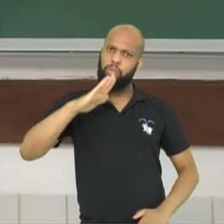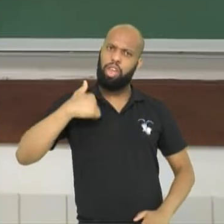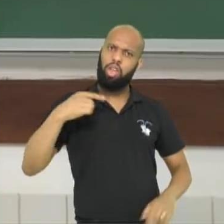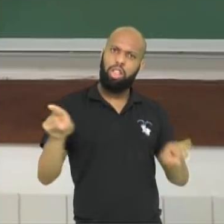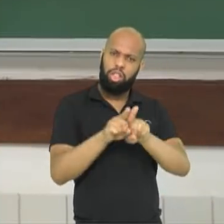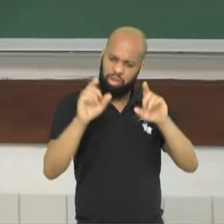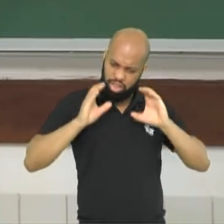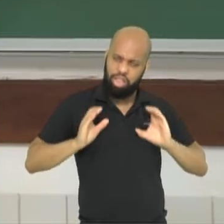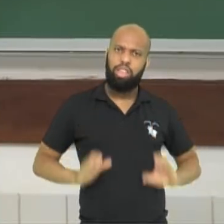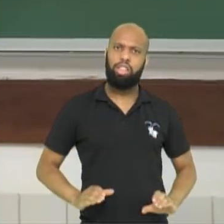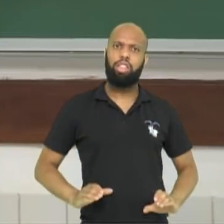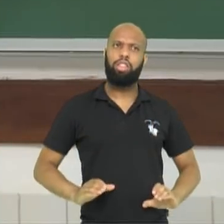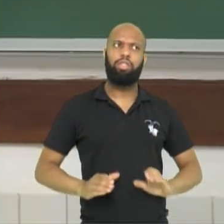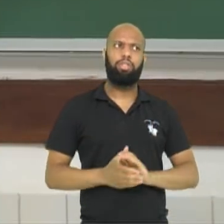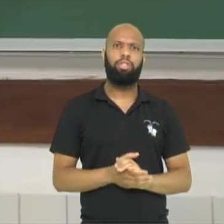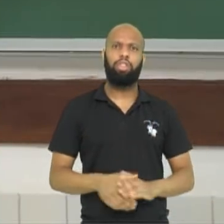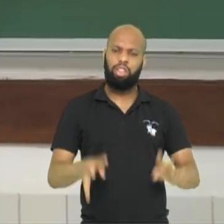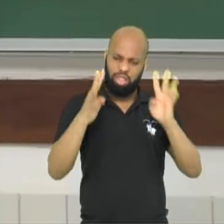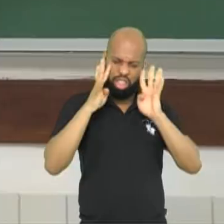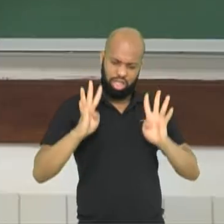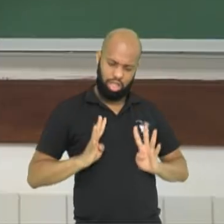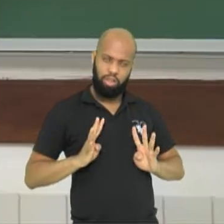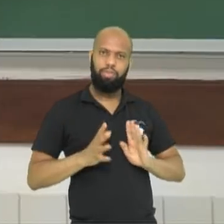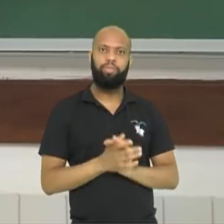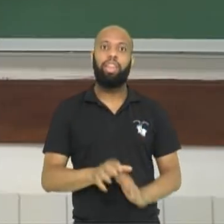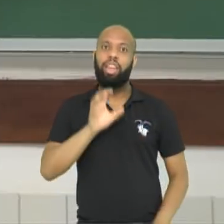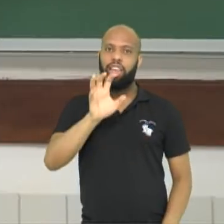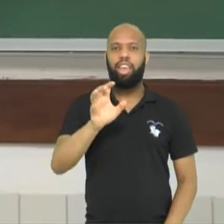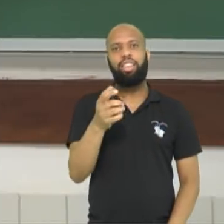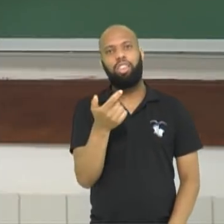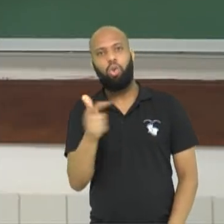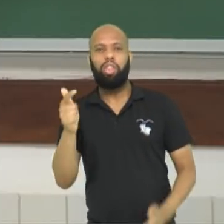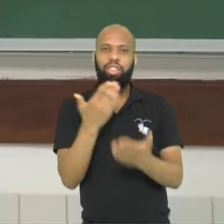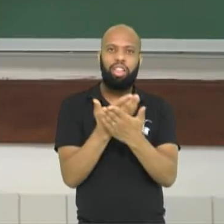sou cidadão. Vai prestando atenção. Essa foi mais